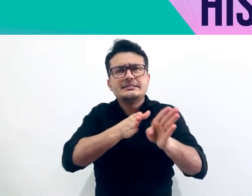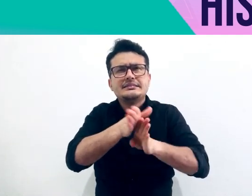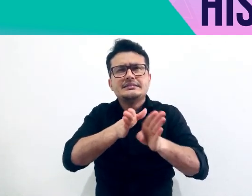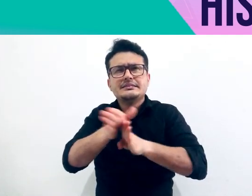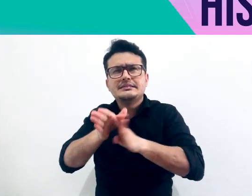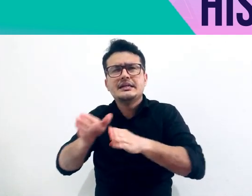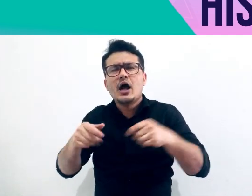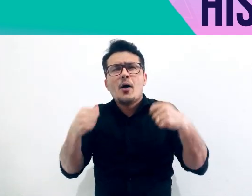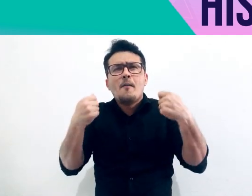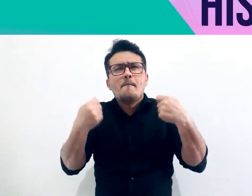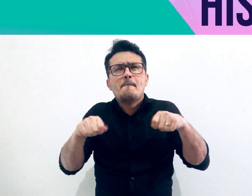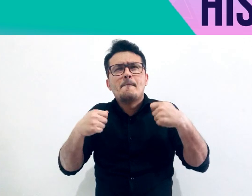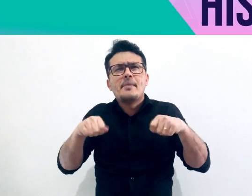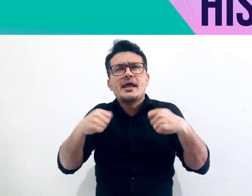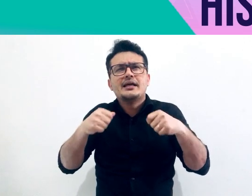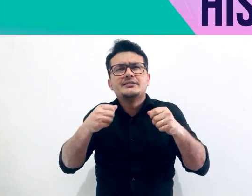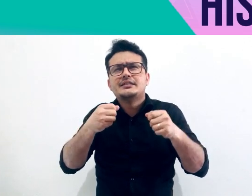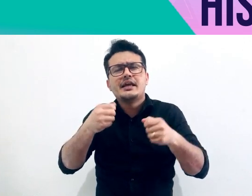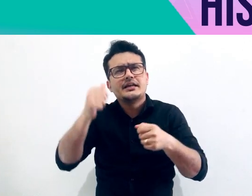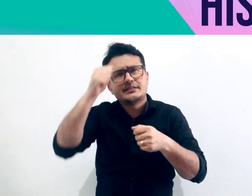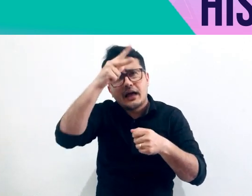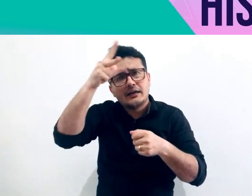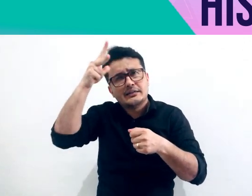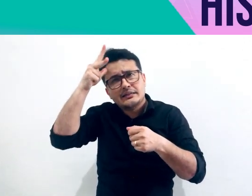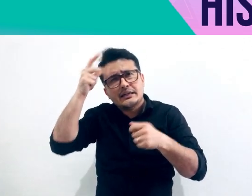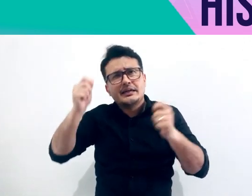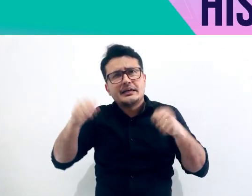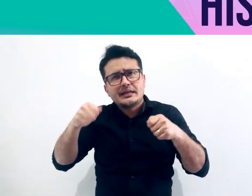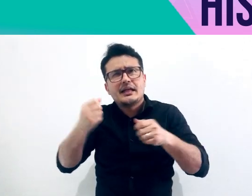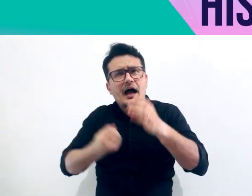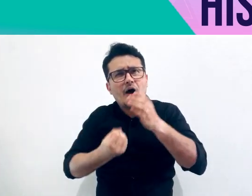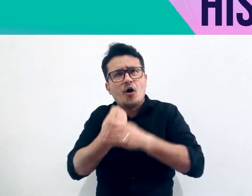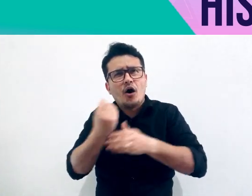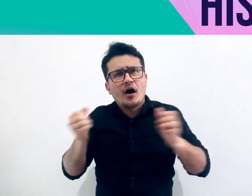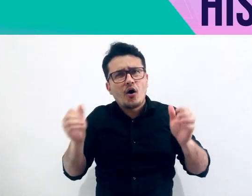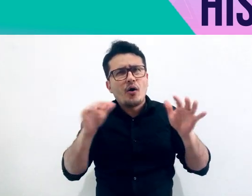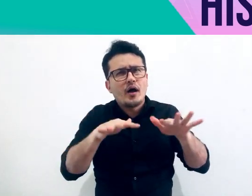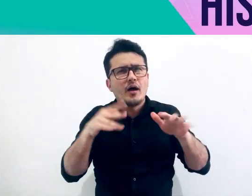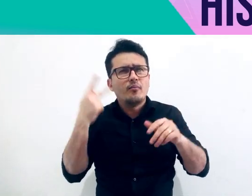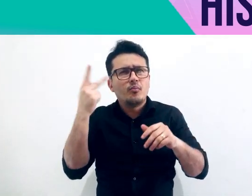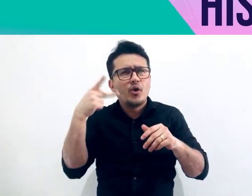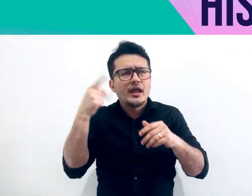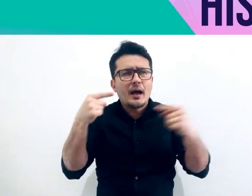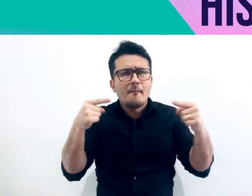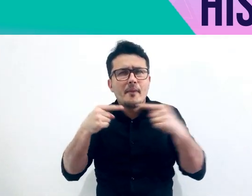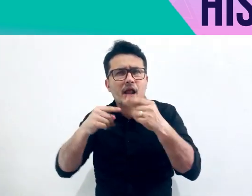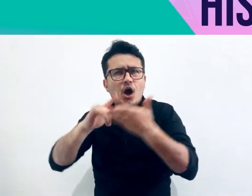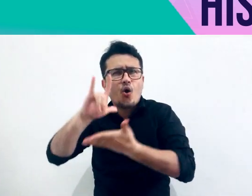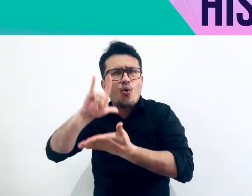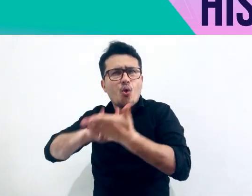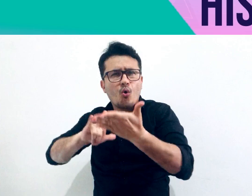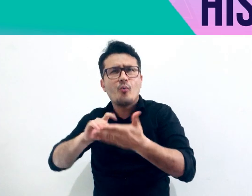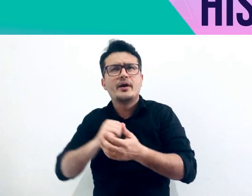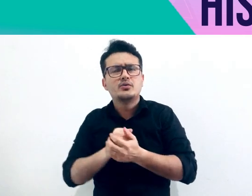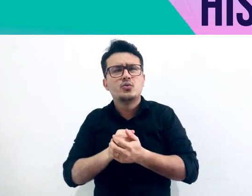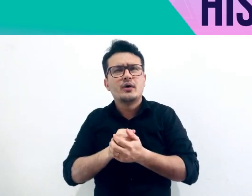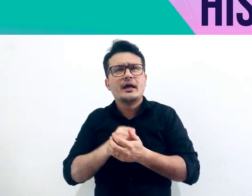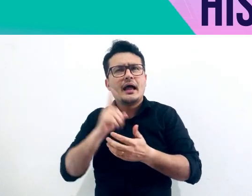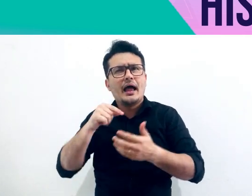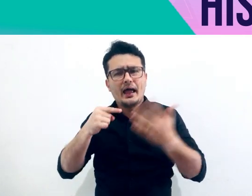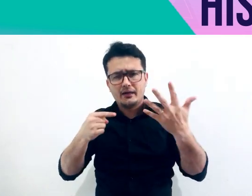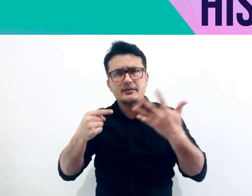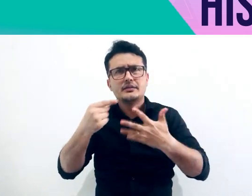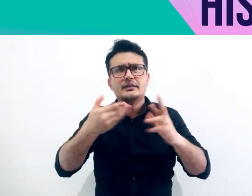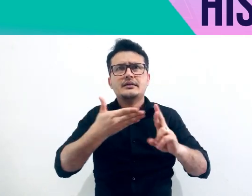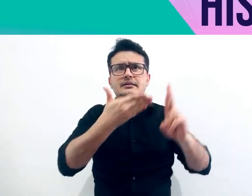estão acompanhando essas orientações, o que é necessário no município para implementar a política conforme as